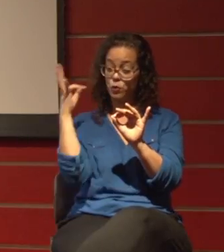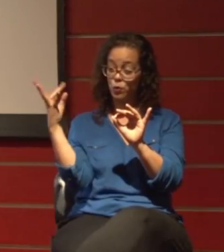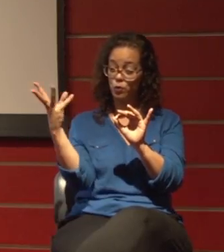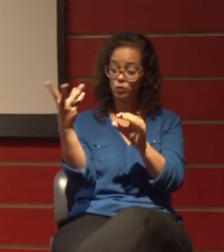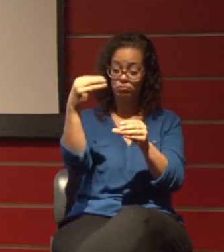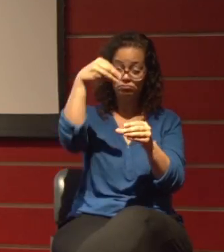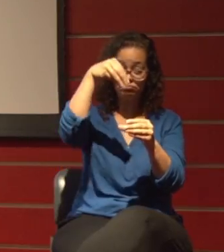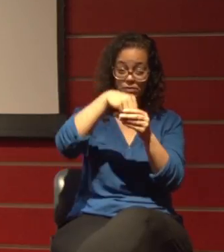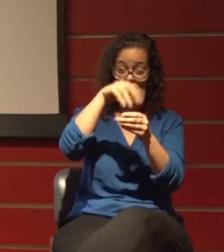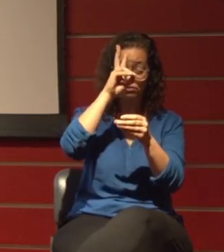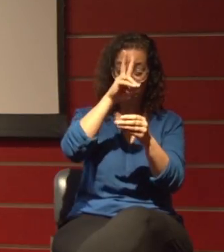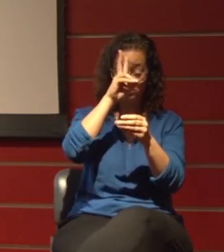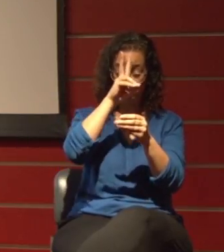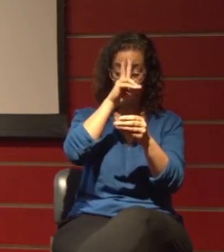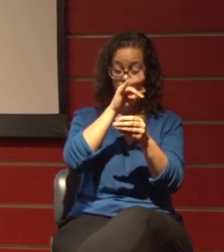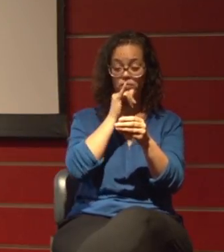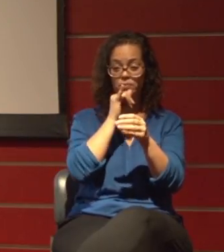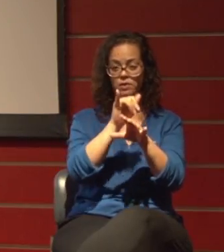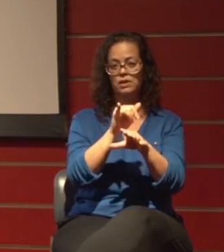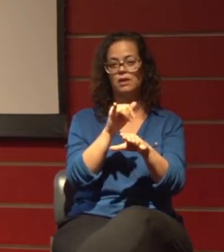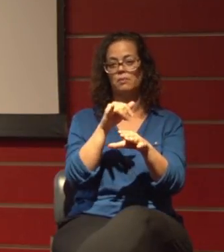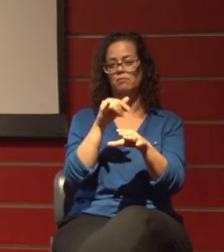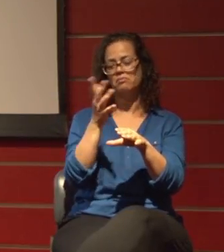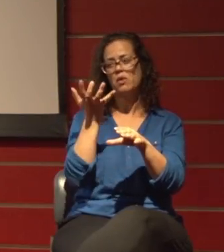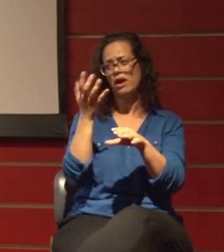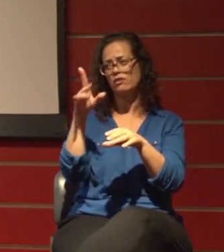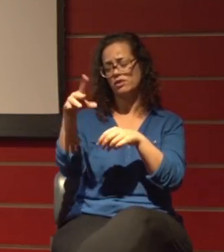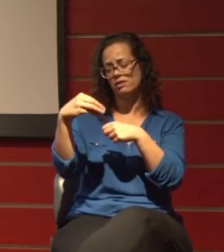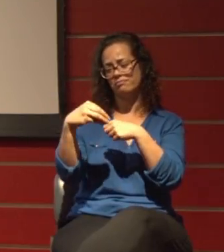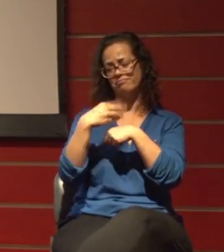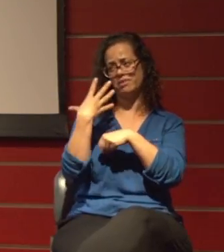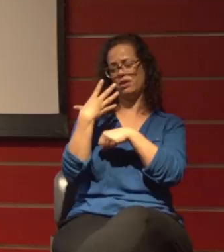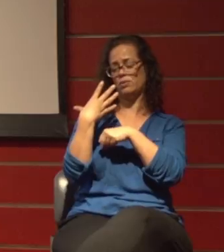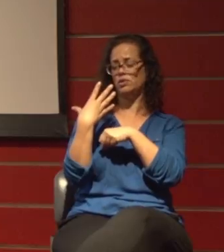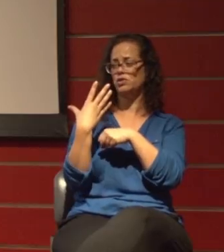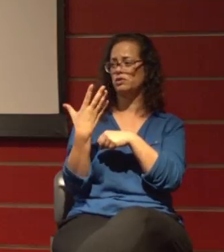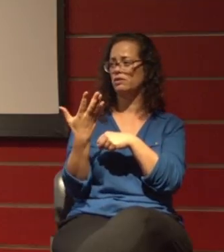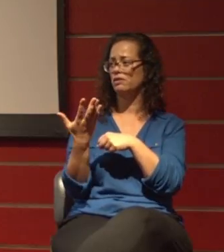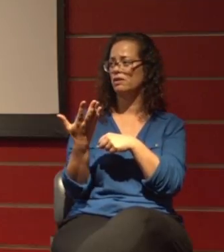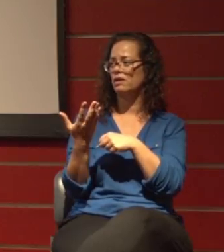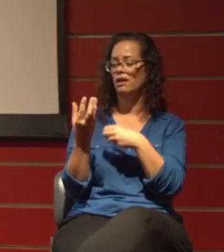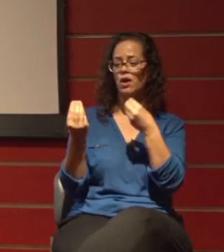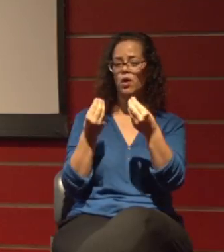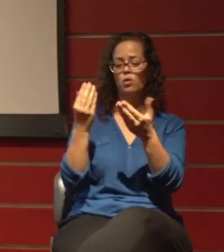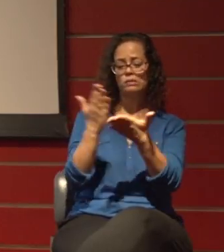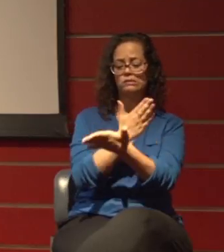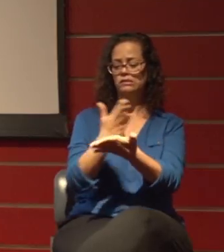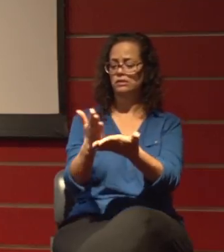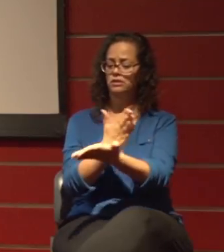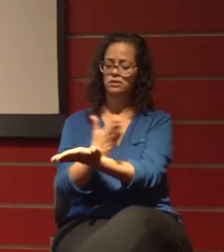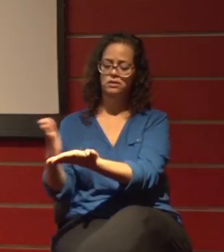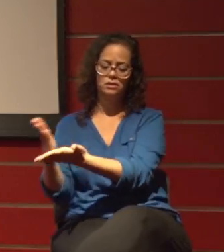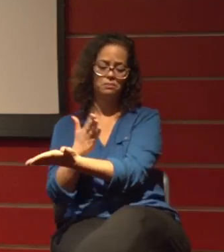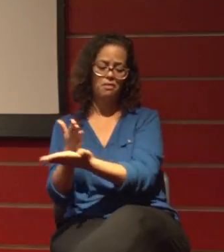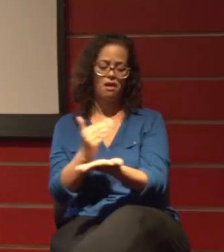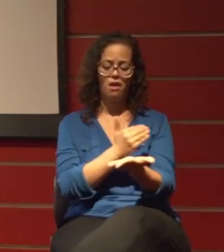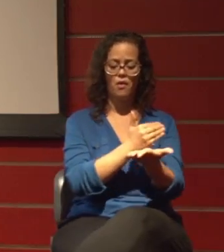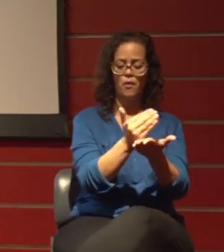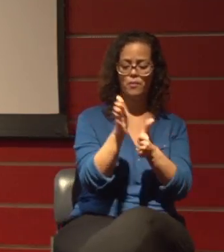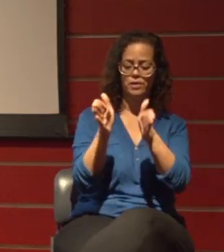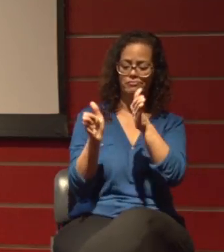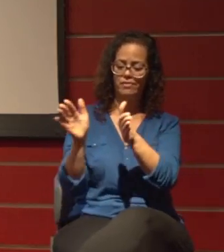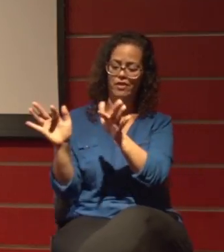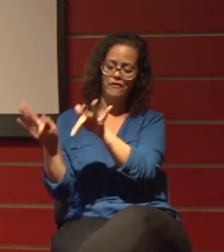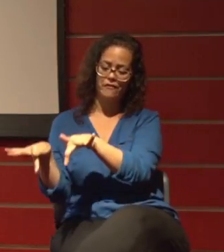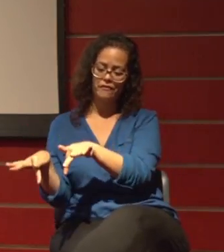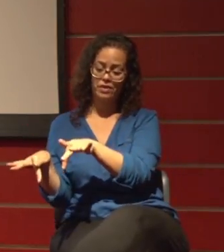dentro dessas estruturas então assim eu queria uma dica sua para eh distribuir né essas questões dentro do da estrutura